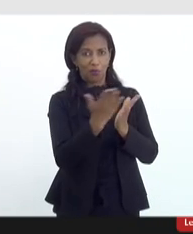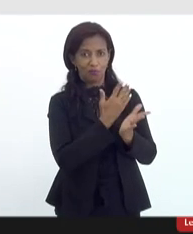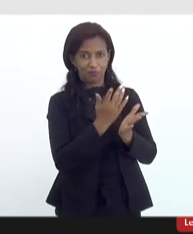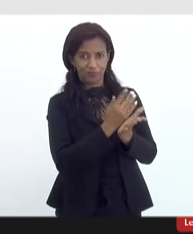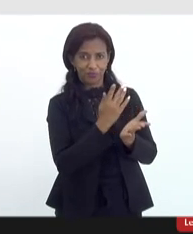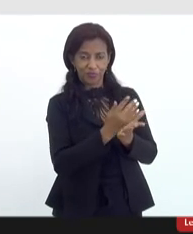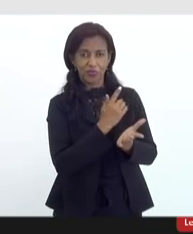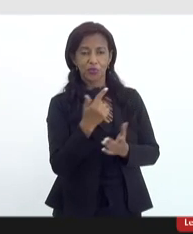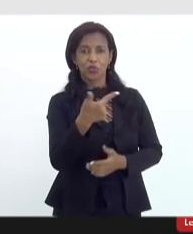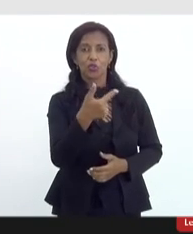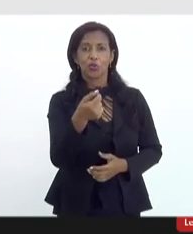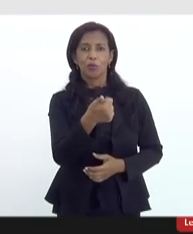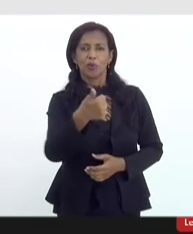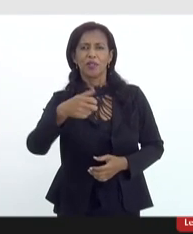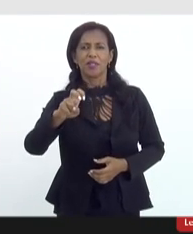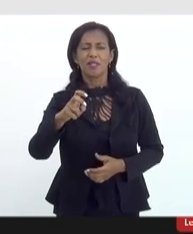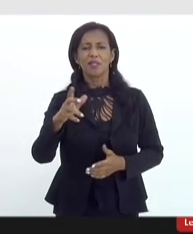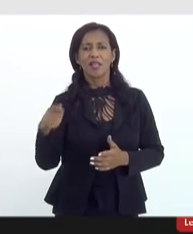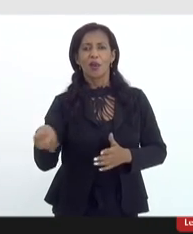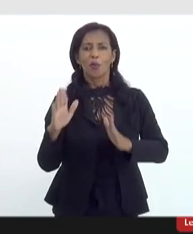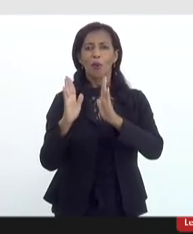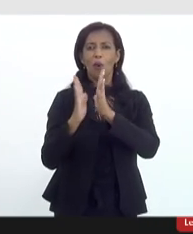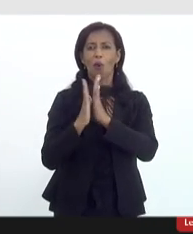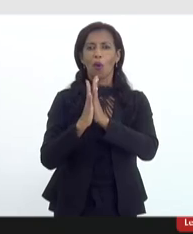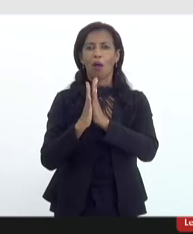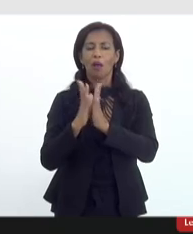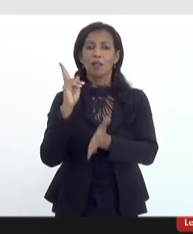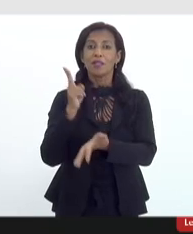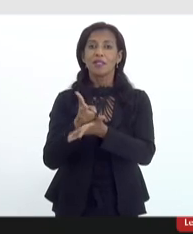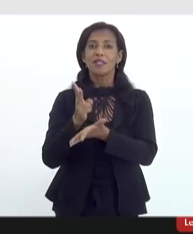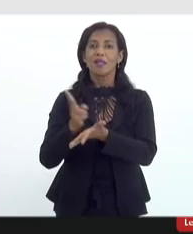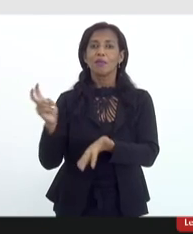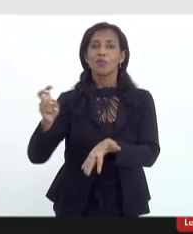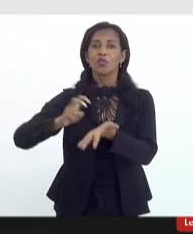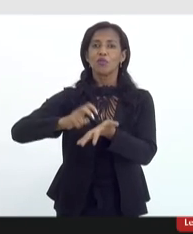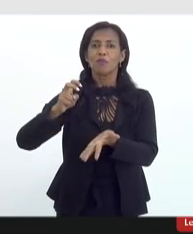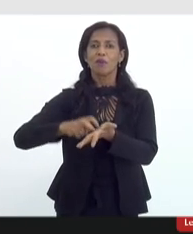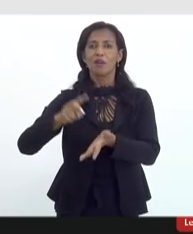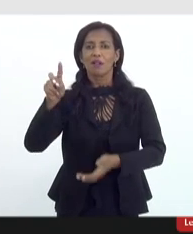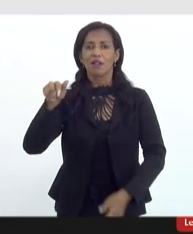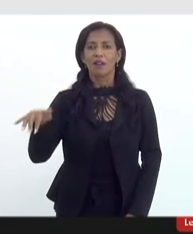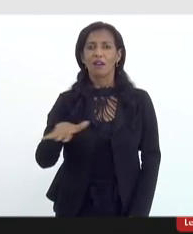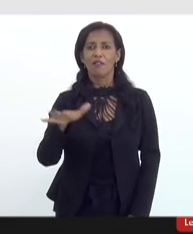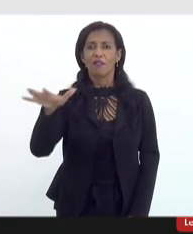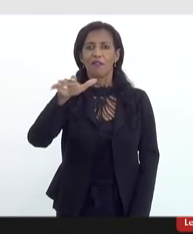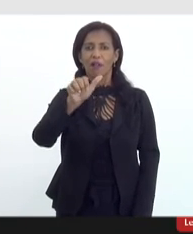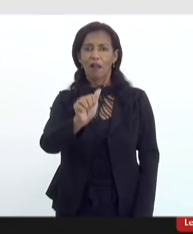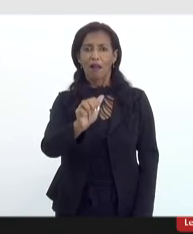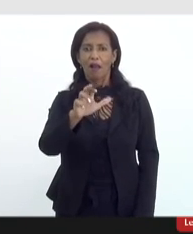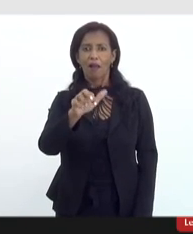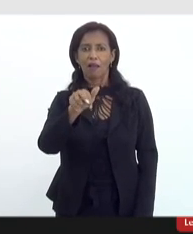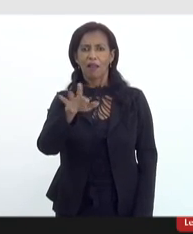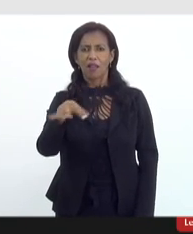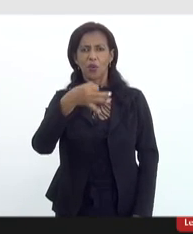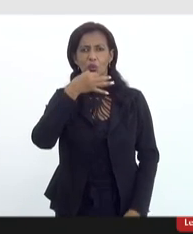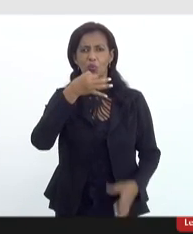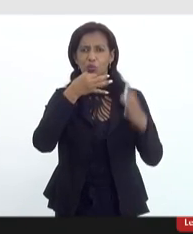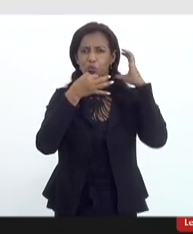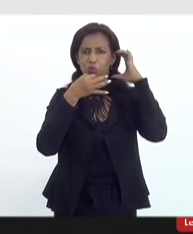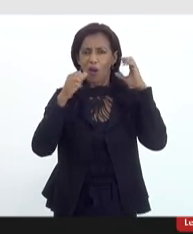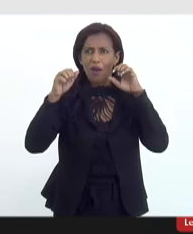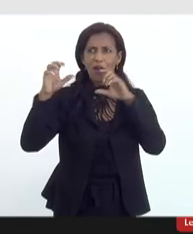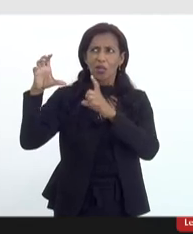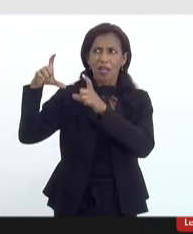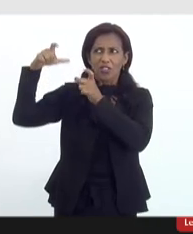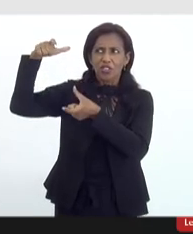mas essa oração que era entoada todas as manhãs na favela de Acari, para mais de 500 radins, que